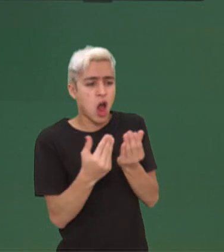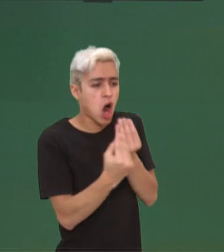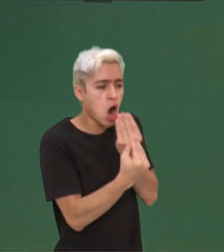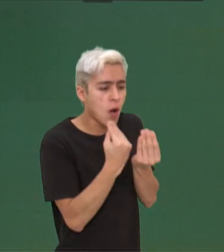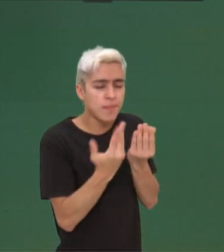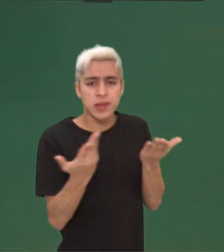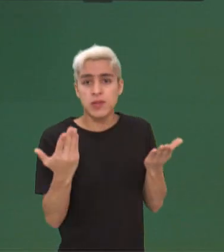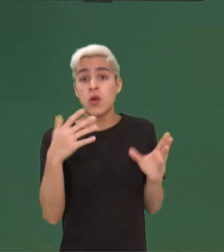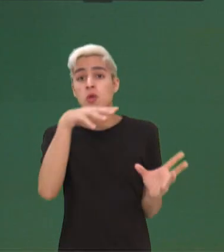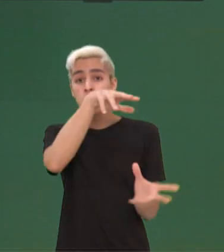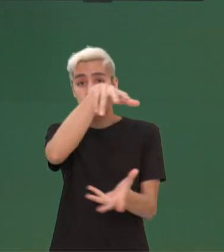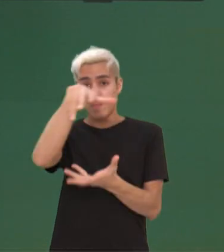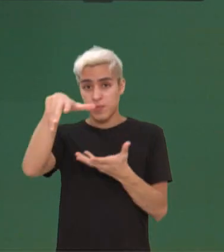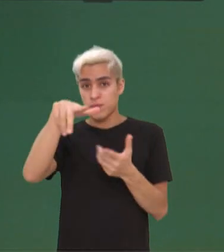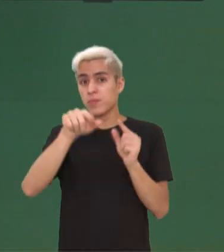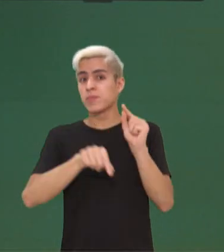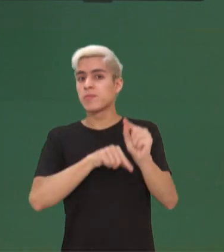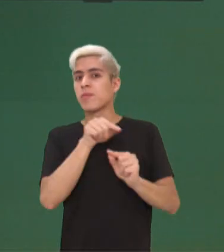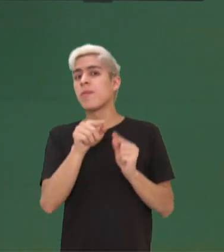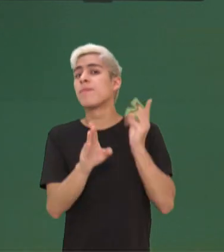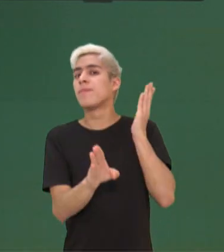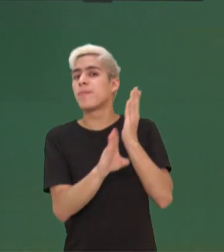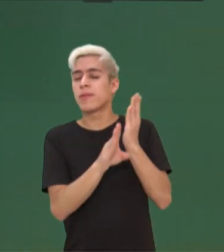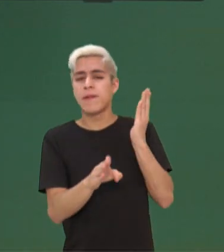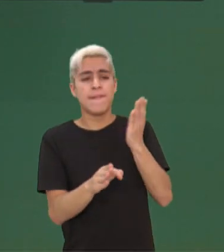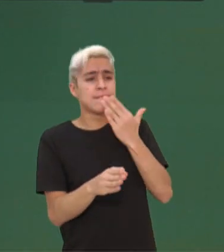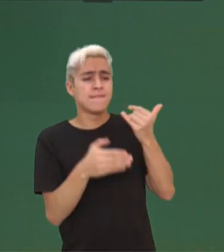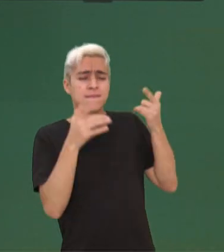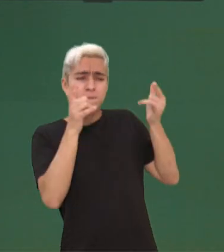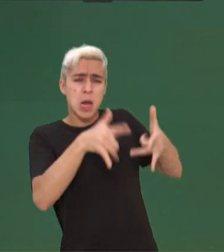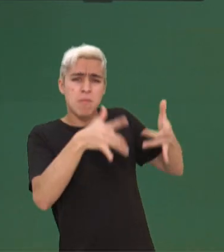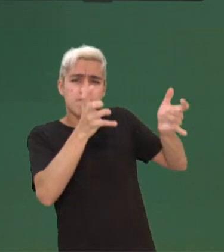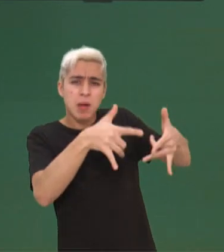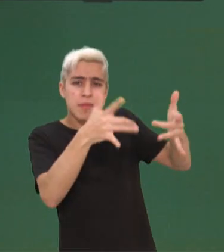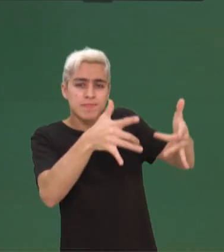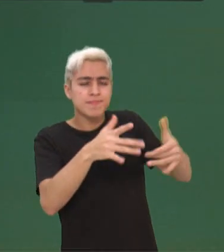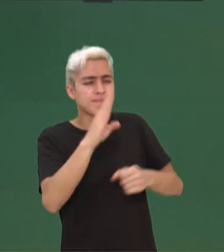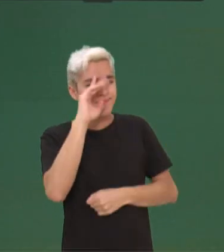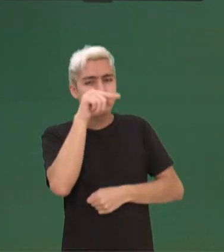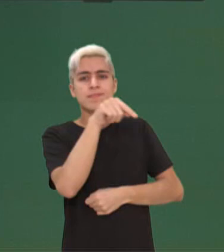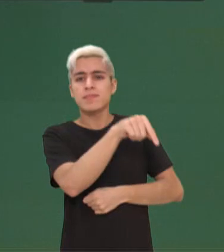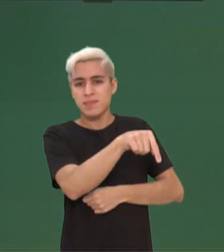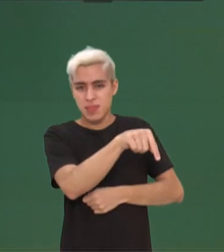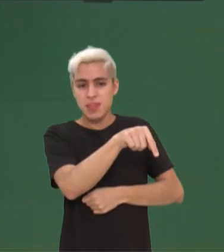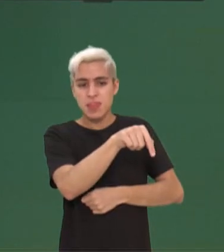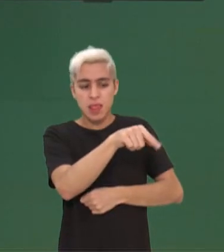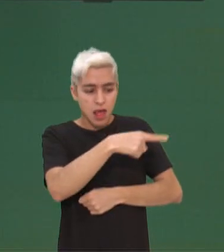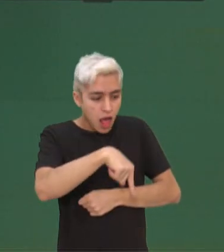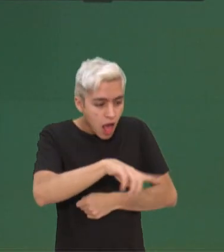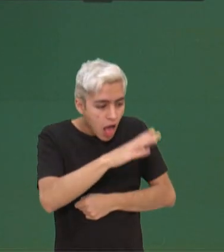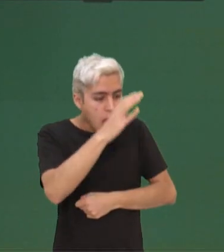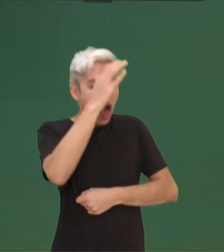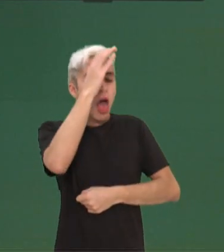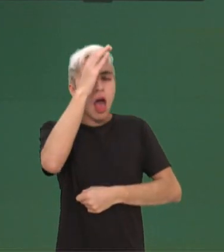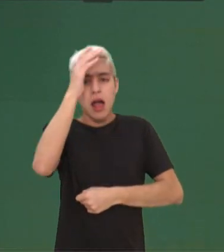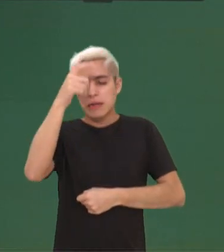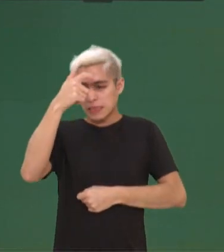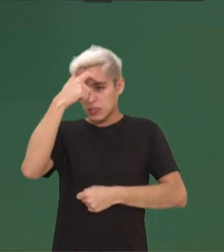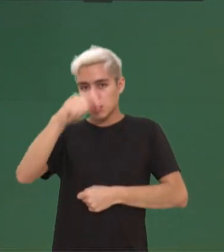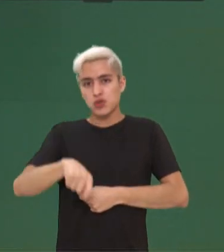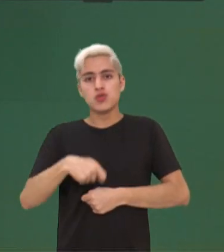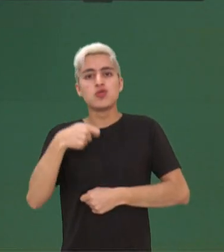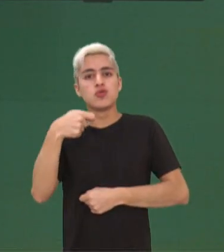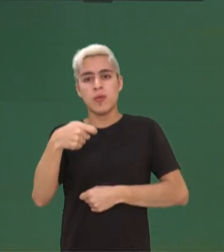quero destacar aqui é o desperdício, principalmente para que a gente gere aquela consciência lá, até da